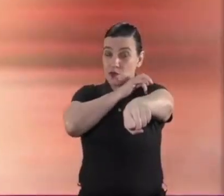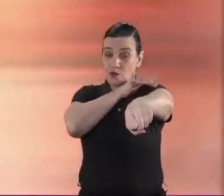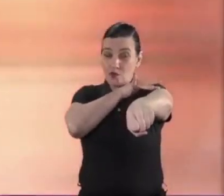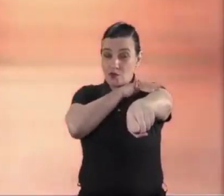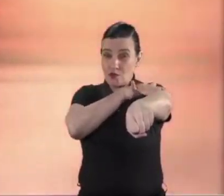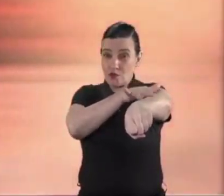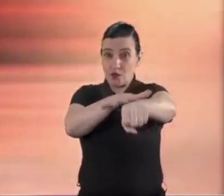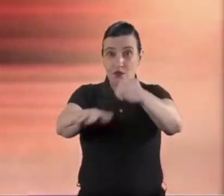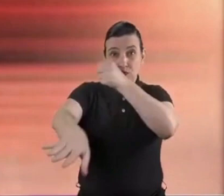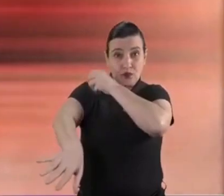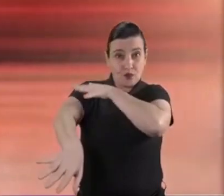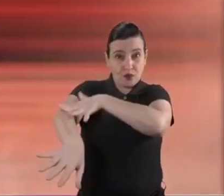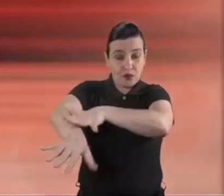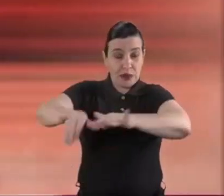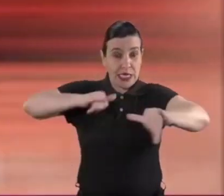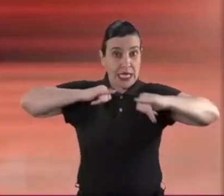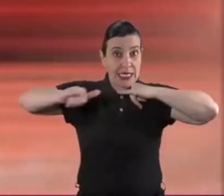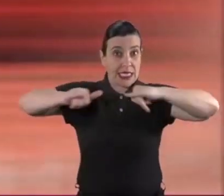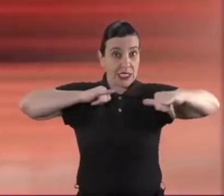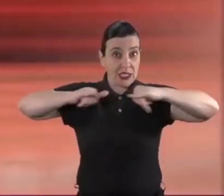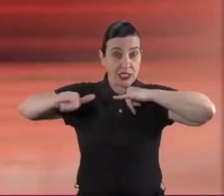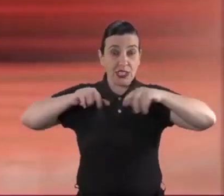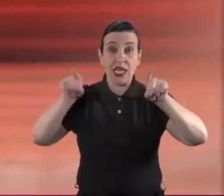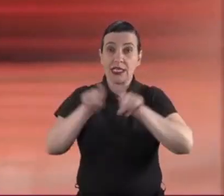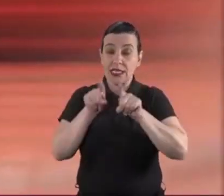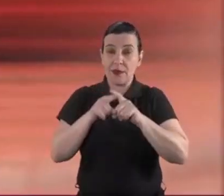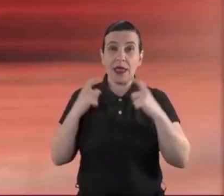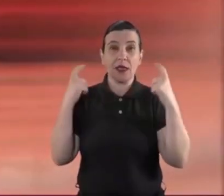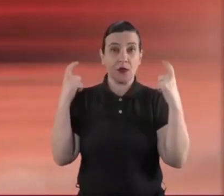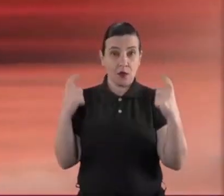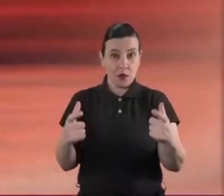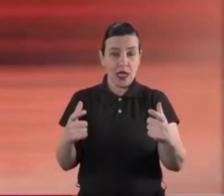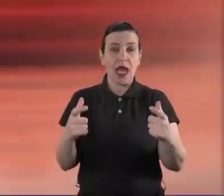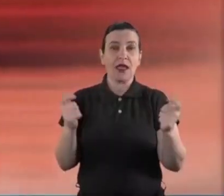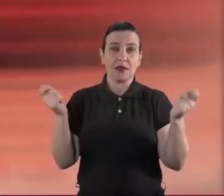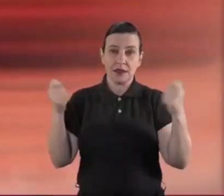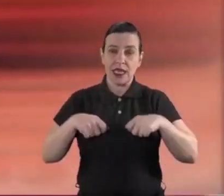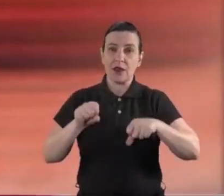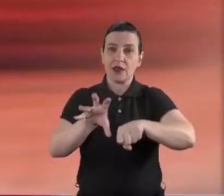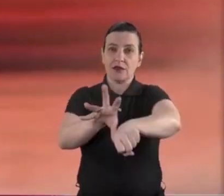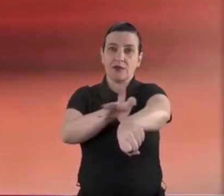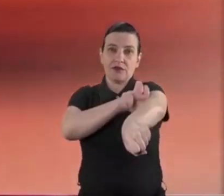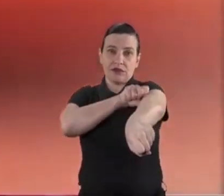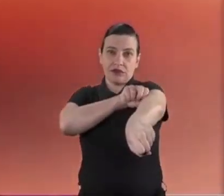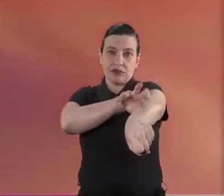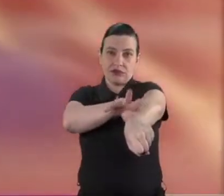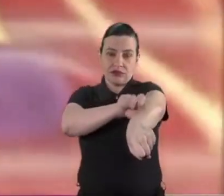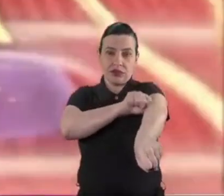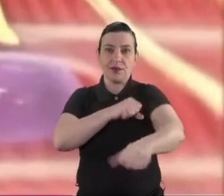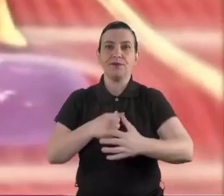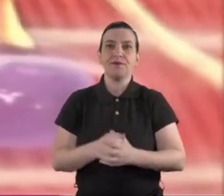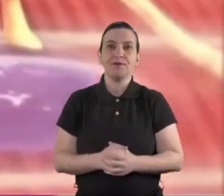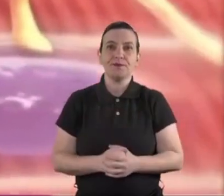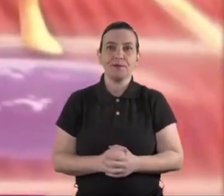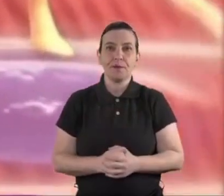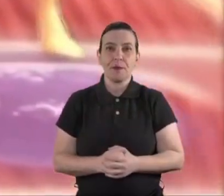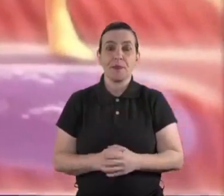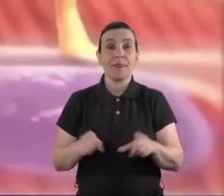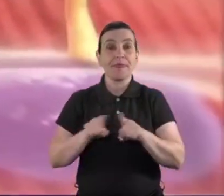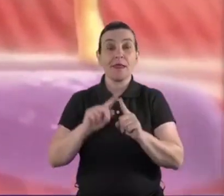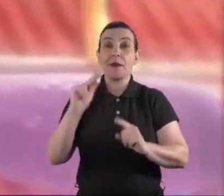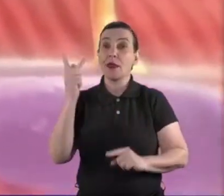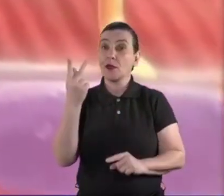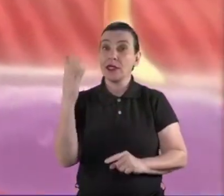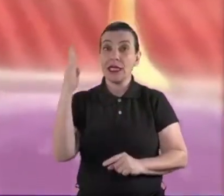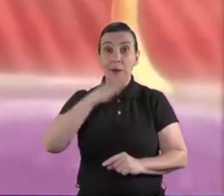que vão produzir a energia e as condições necessárias para que o músculo se contraia. E o